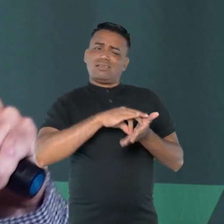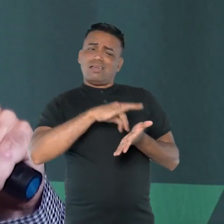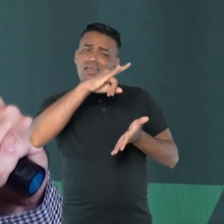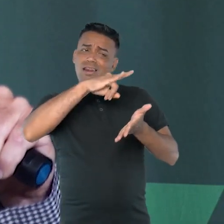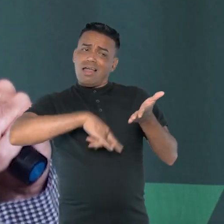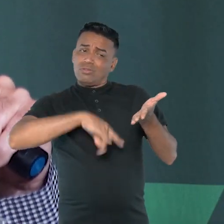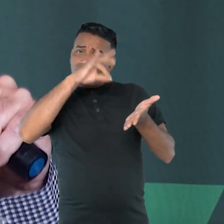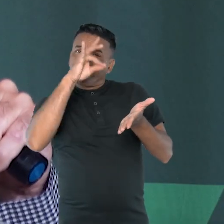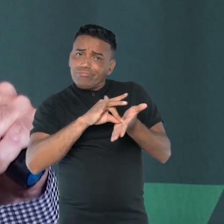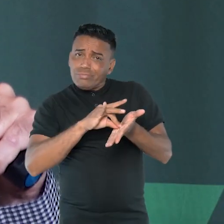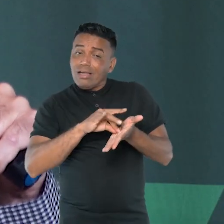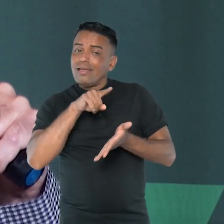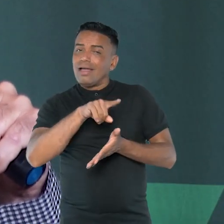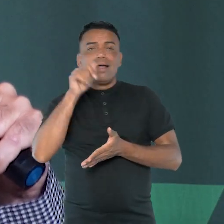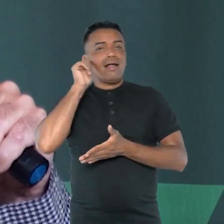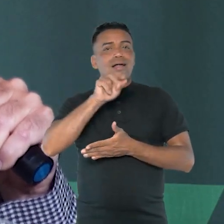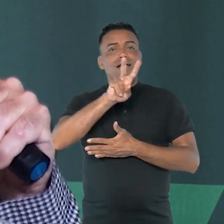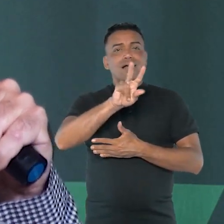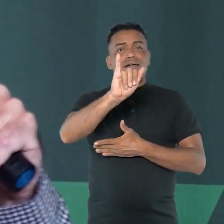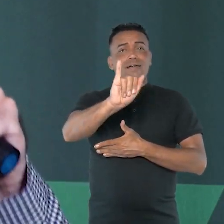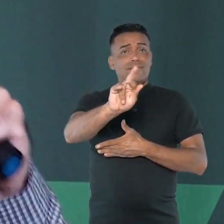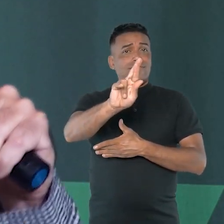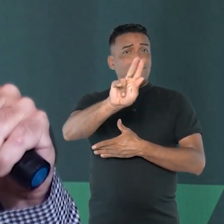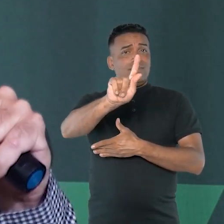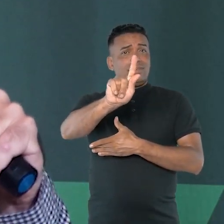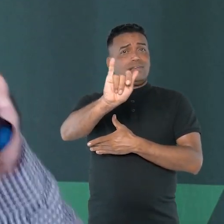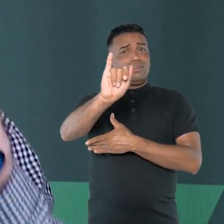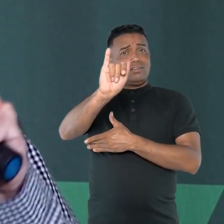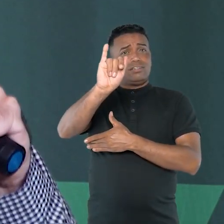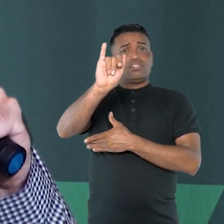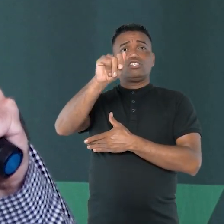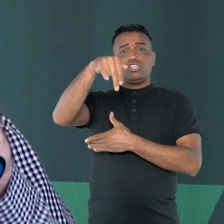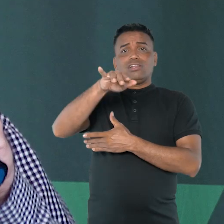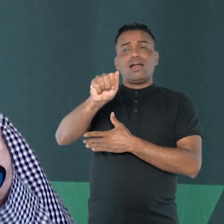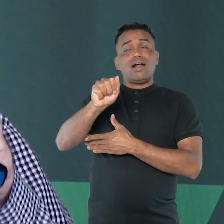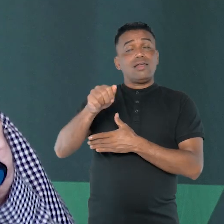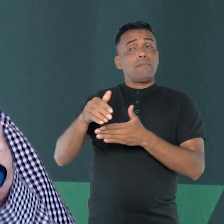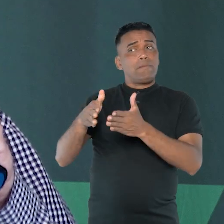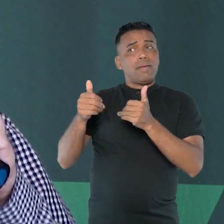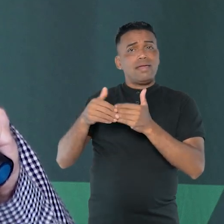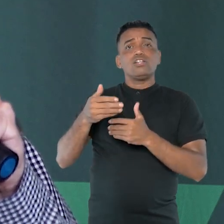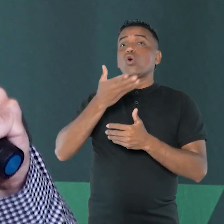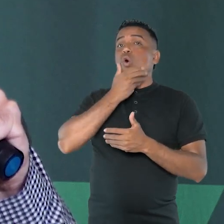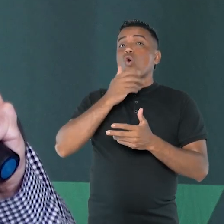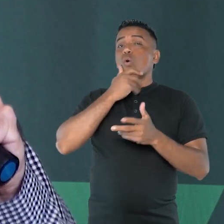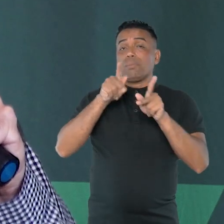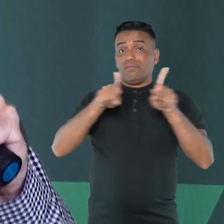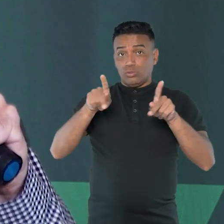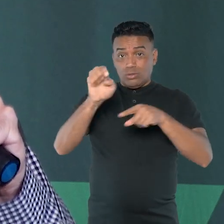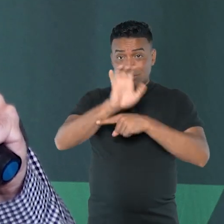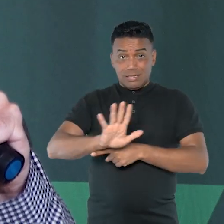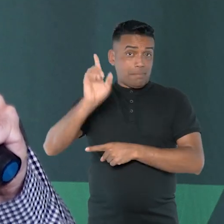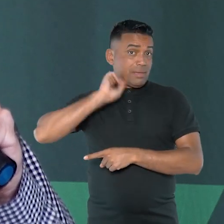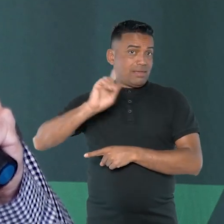relato. E aí ela encomenda até um parecer para um professor, que não é de Minas, um